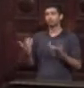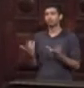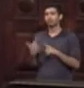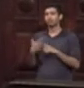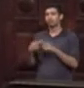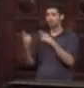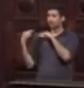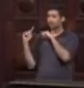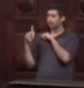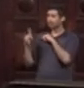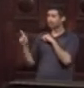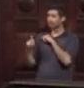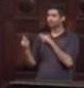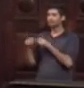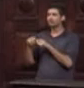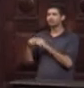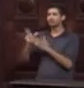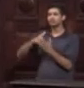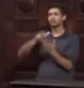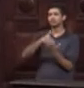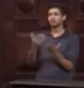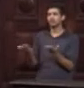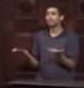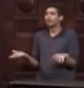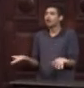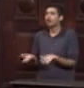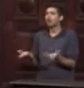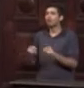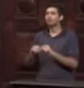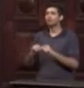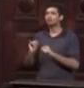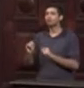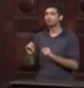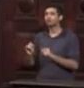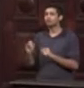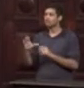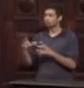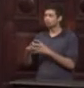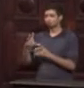faziam os professores de arte hoje na Comissão de Educação?